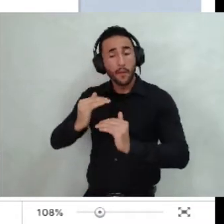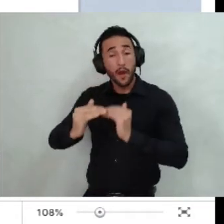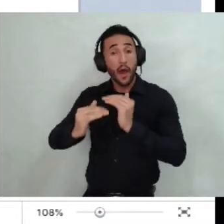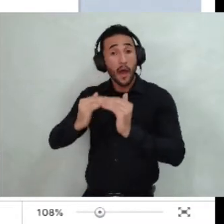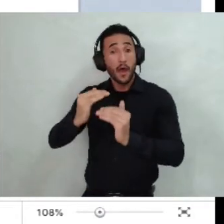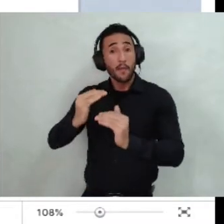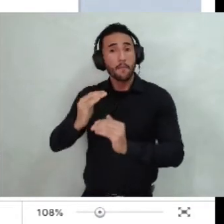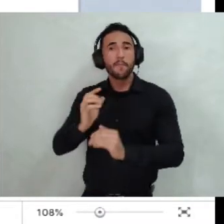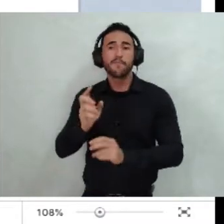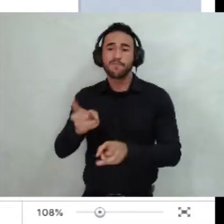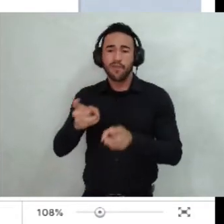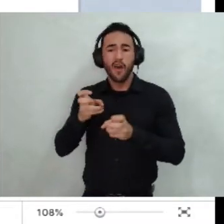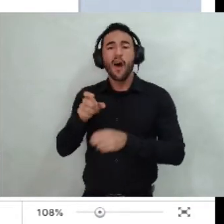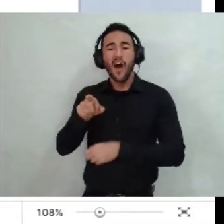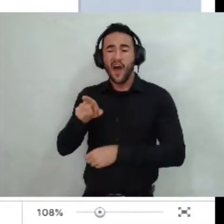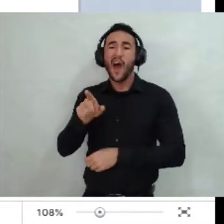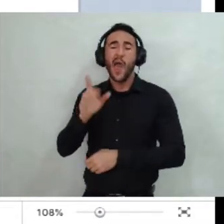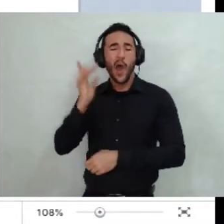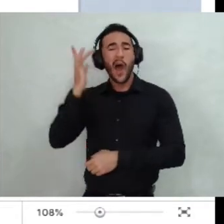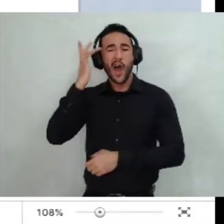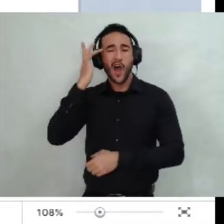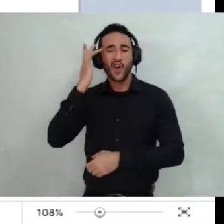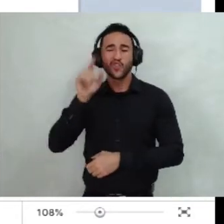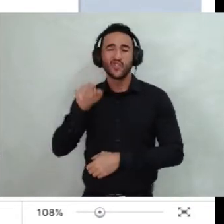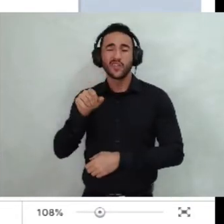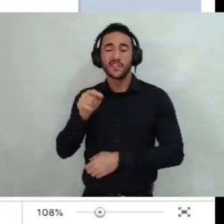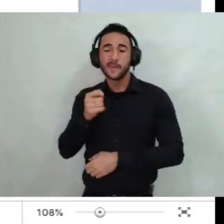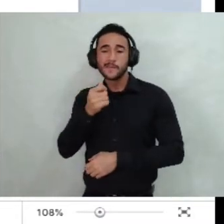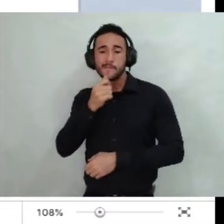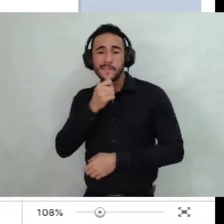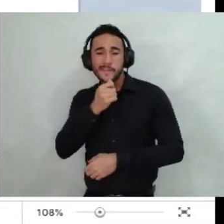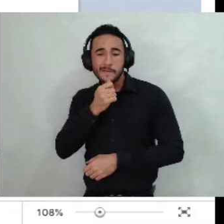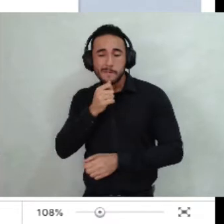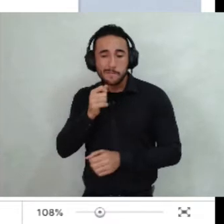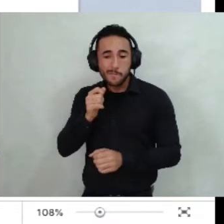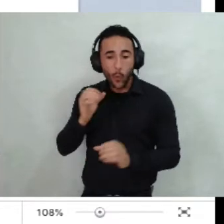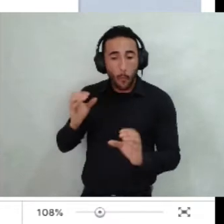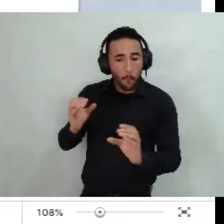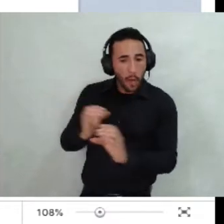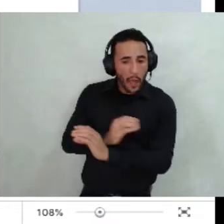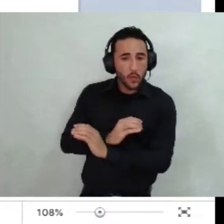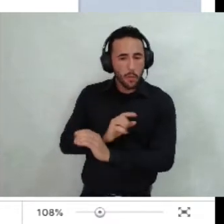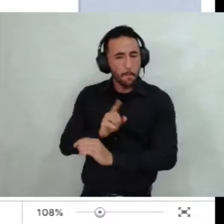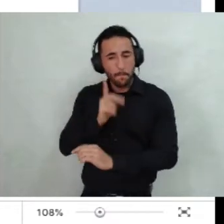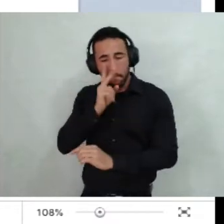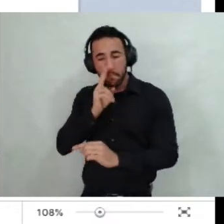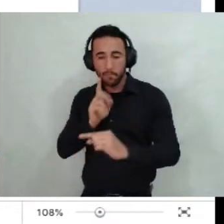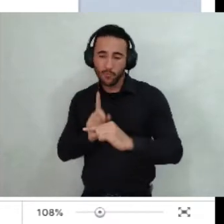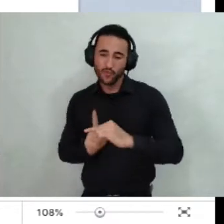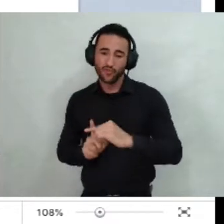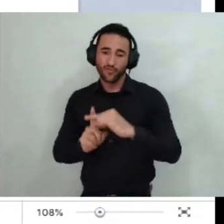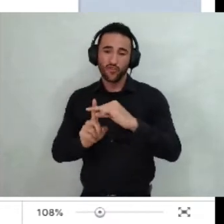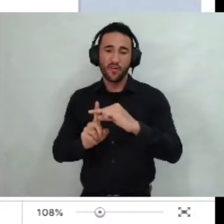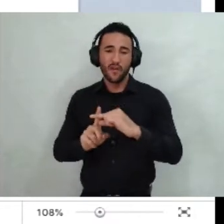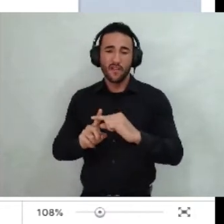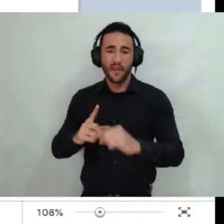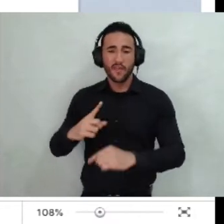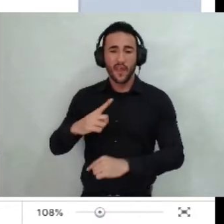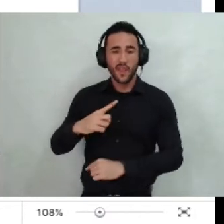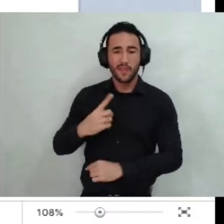falasse, não, é possível que esse inconclusivo seja um caso positivo, veio aqui com 10, 12 dias, talvez